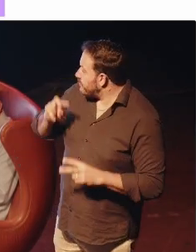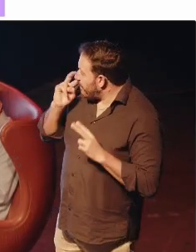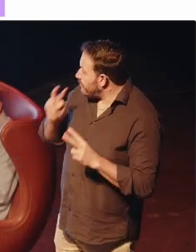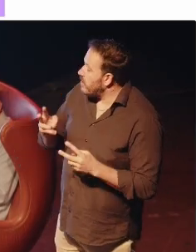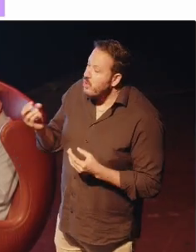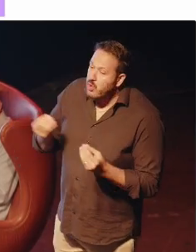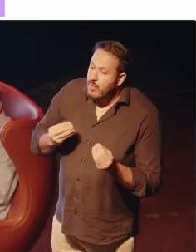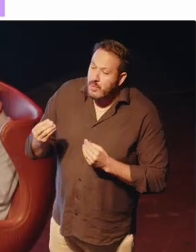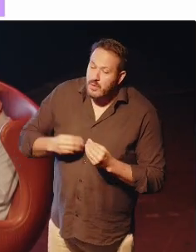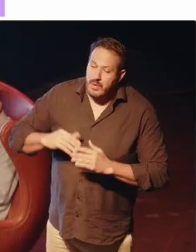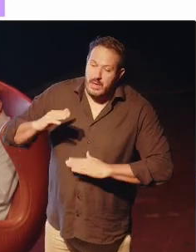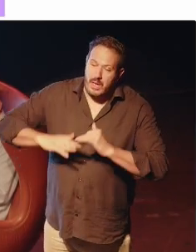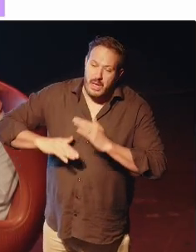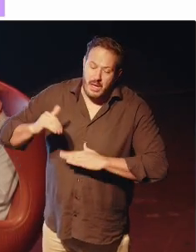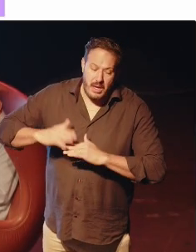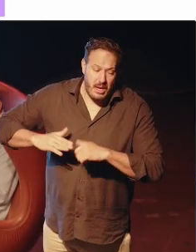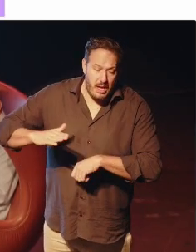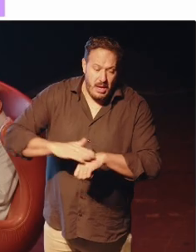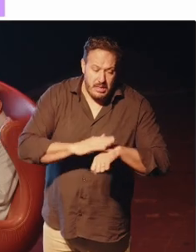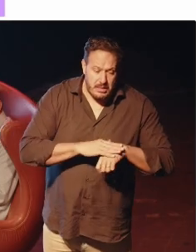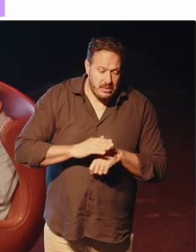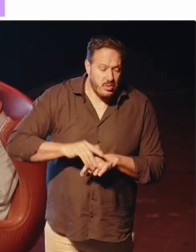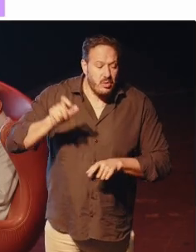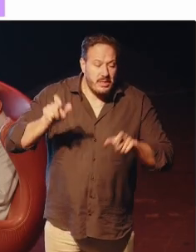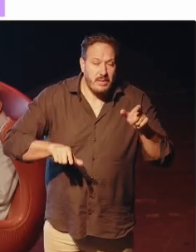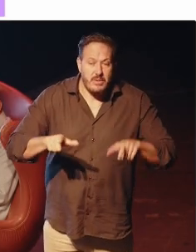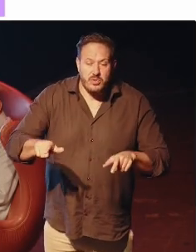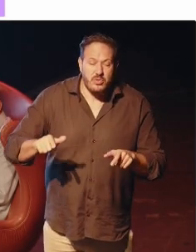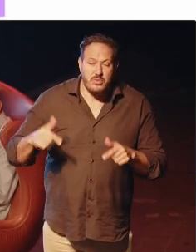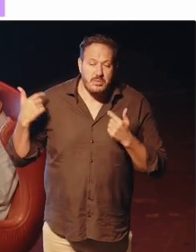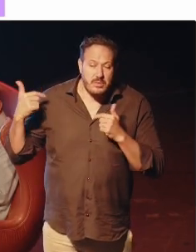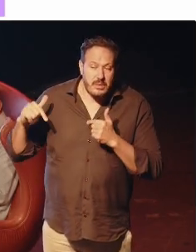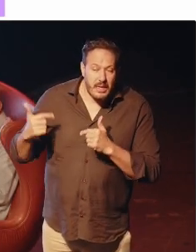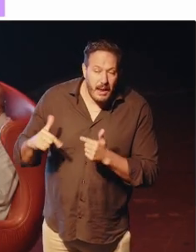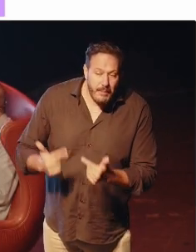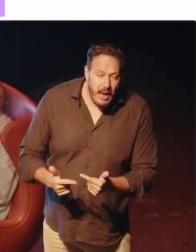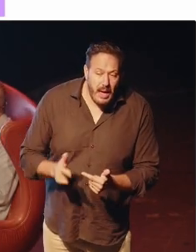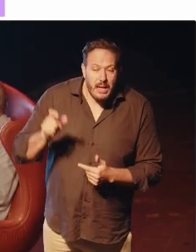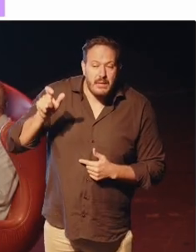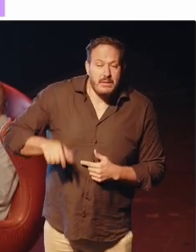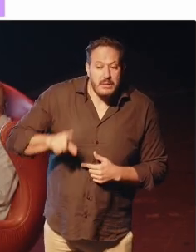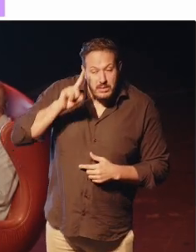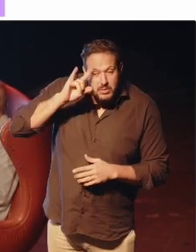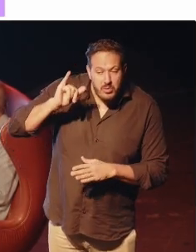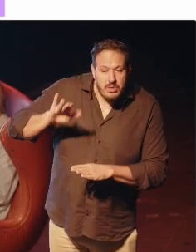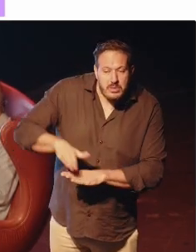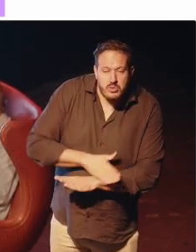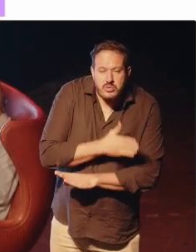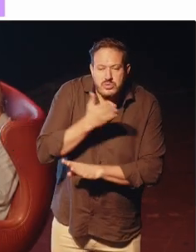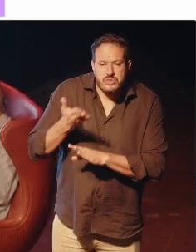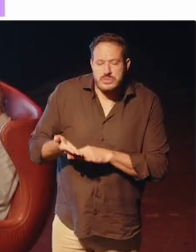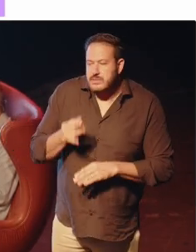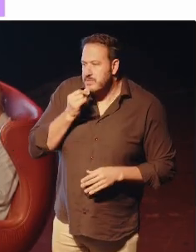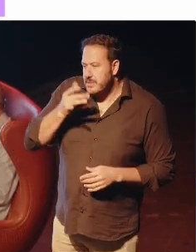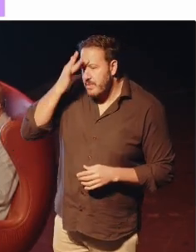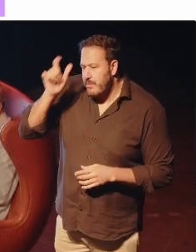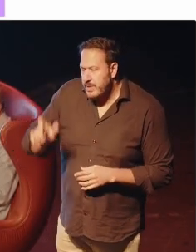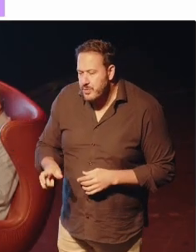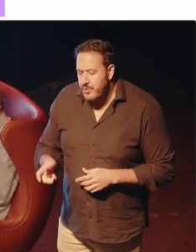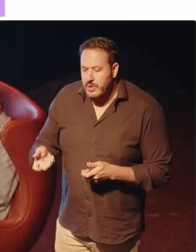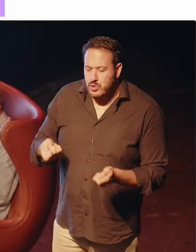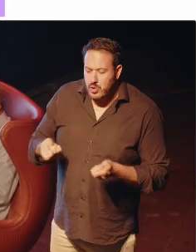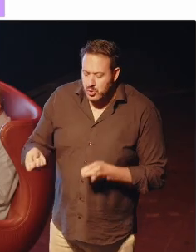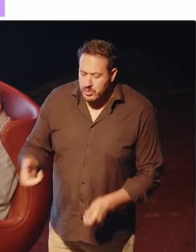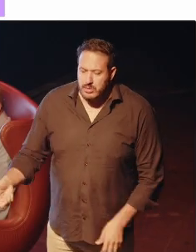as atividades instrumentais de vida diária, né? É saber como que a pessoa, por exemplo, lida com o